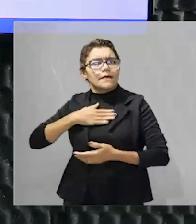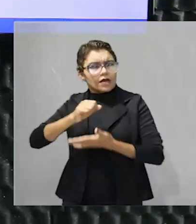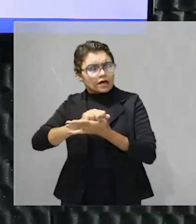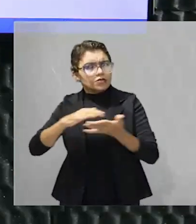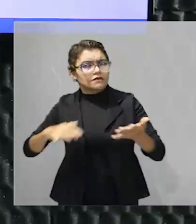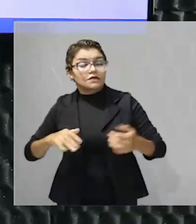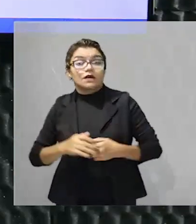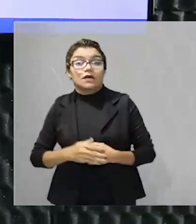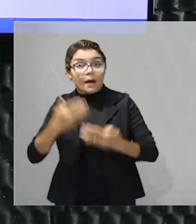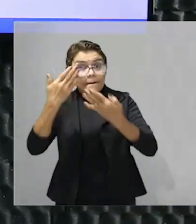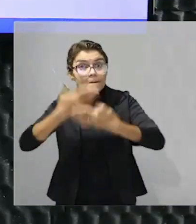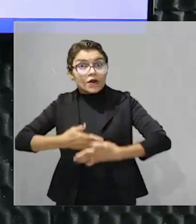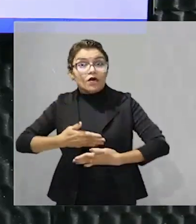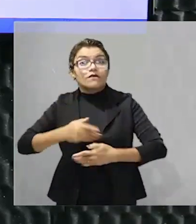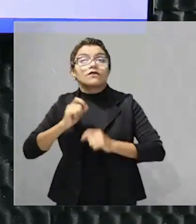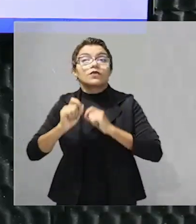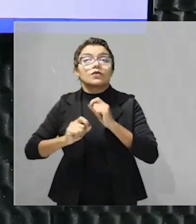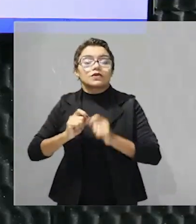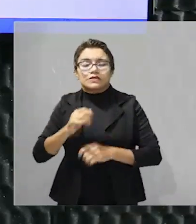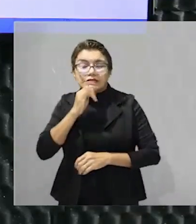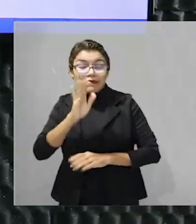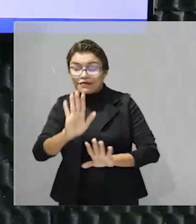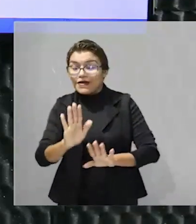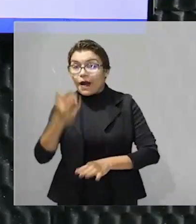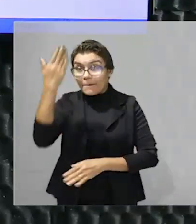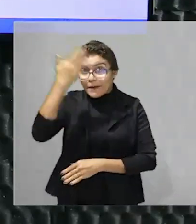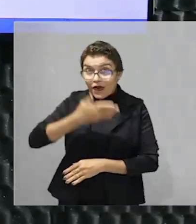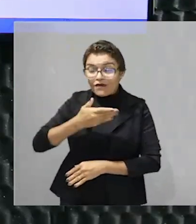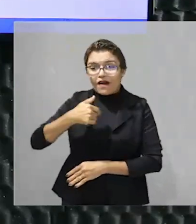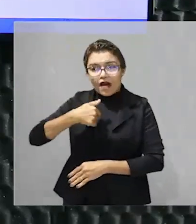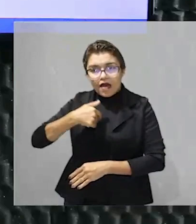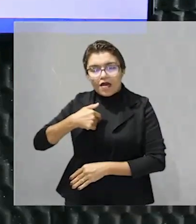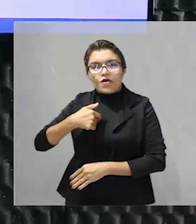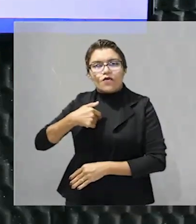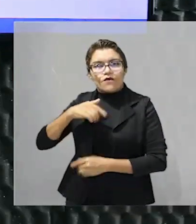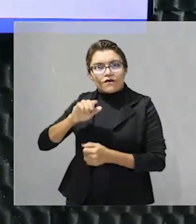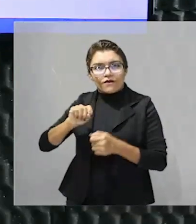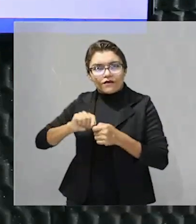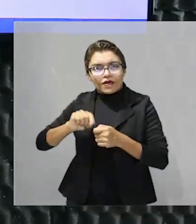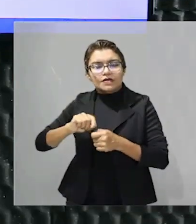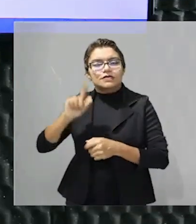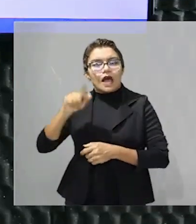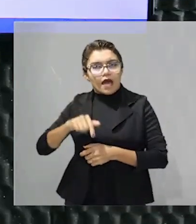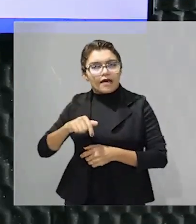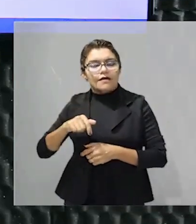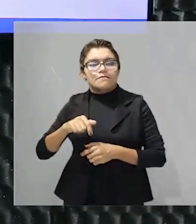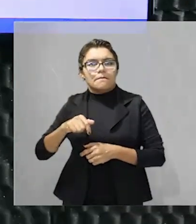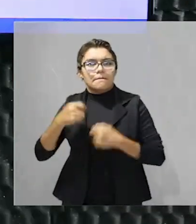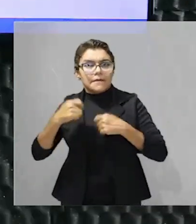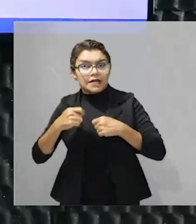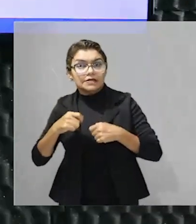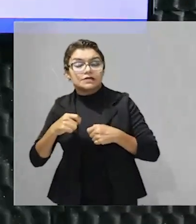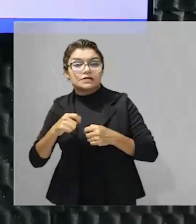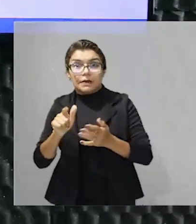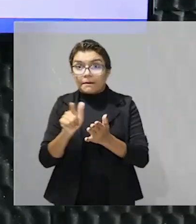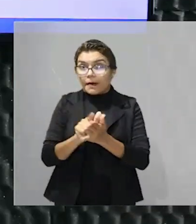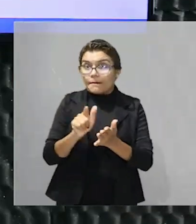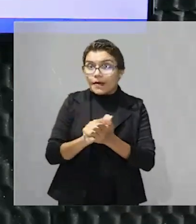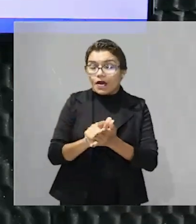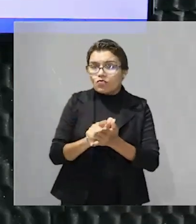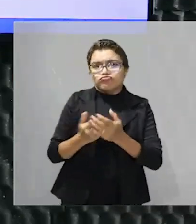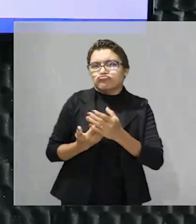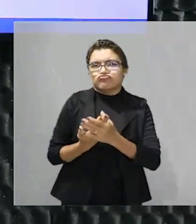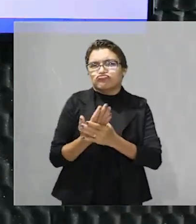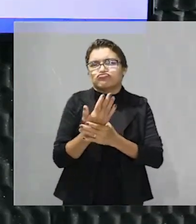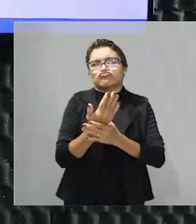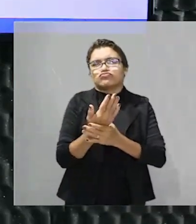que eu fiz é que eu estou falando de como é importante economizar o papel e os recursos. Ou seja, eu não imprimi a minha atividade, eu